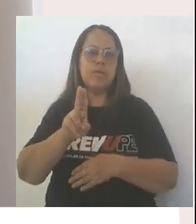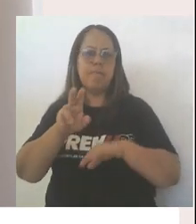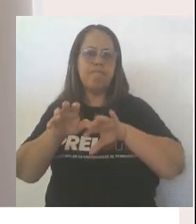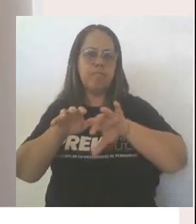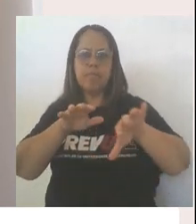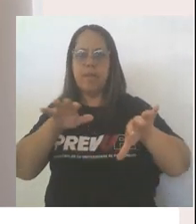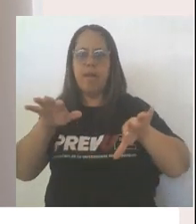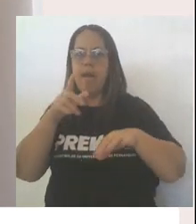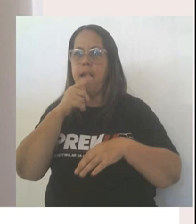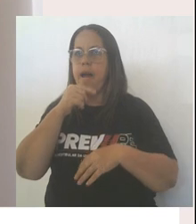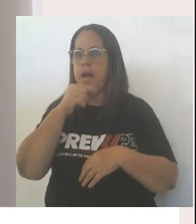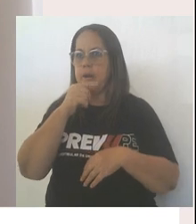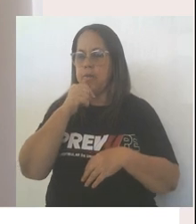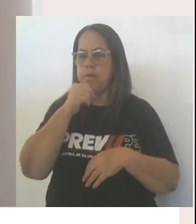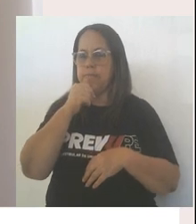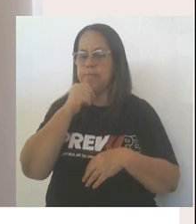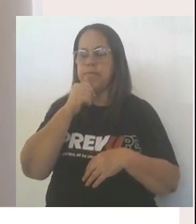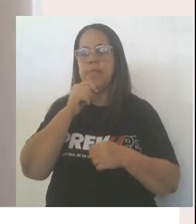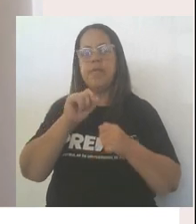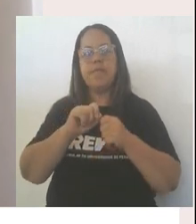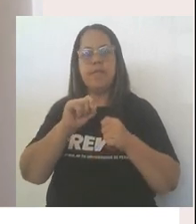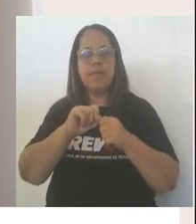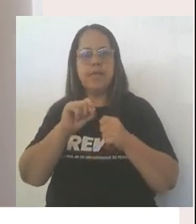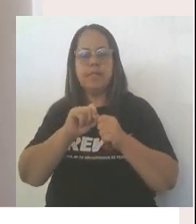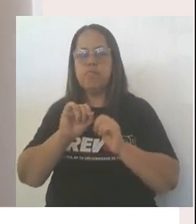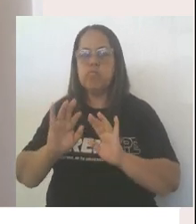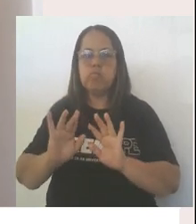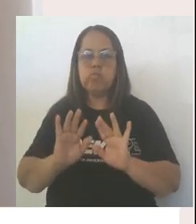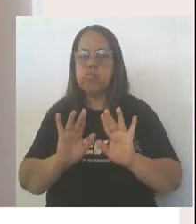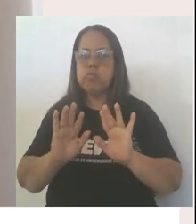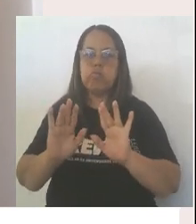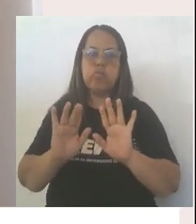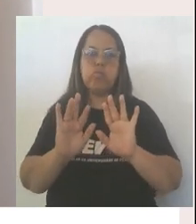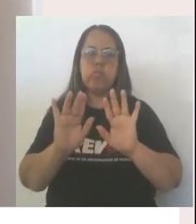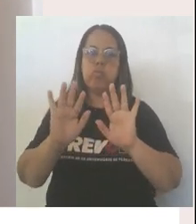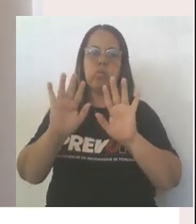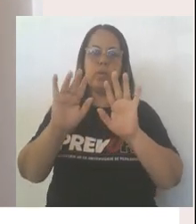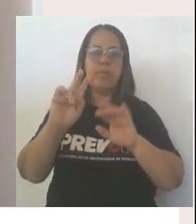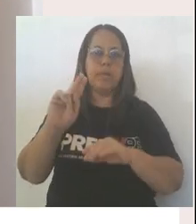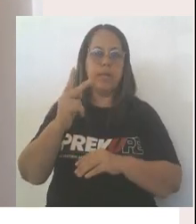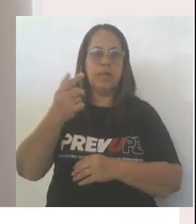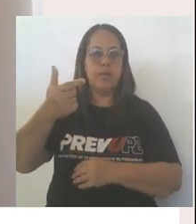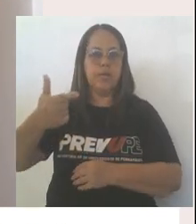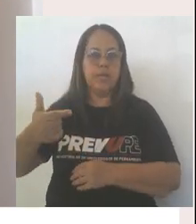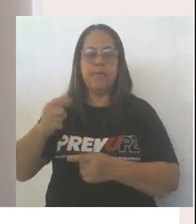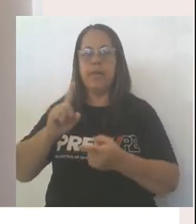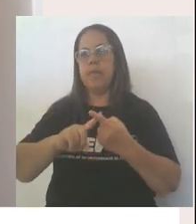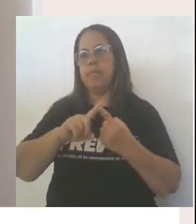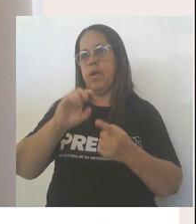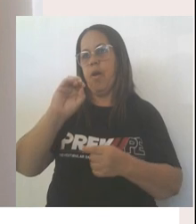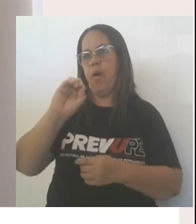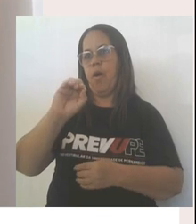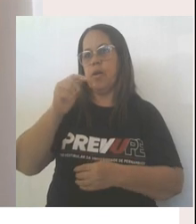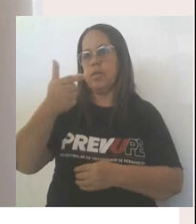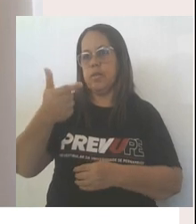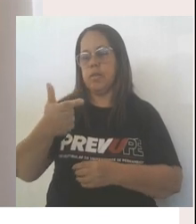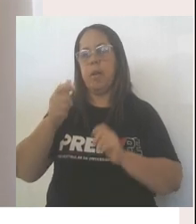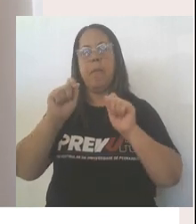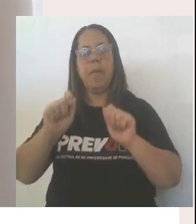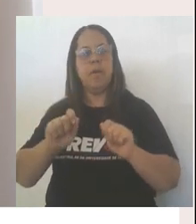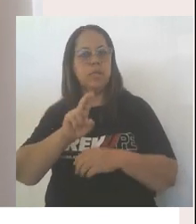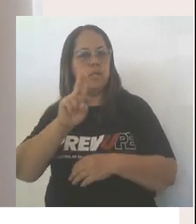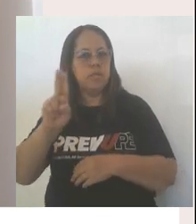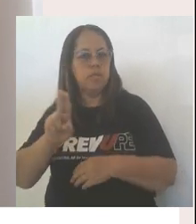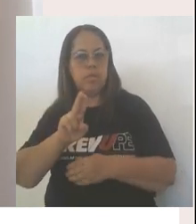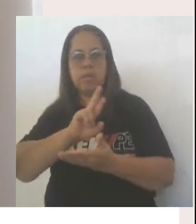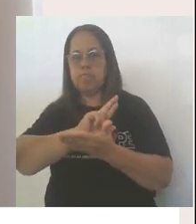água em seus componentes, produzindo gases de hidrogênio e oxigênio que podem ser usados em